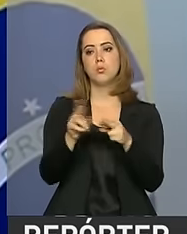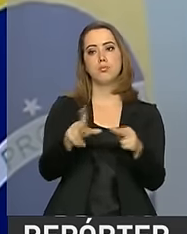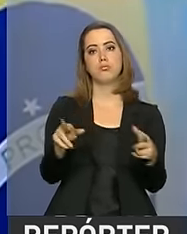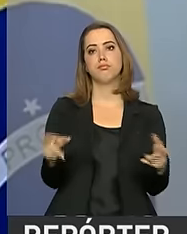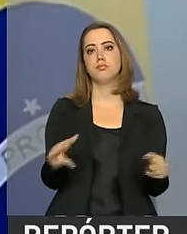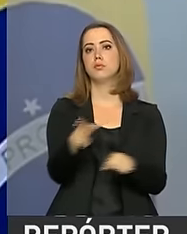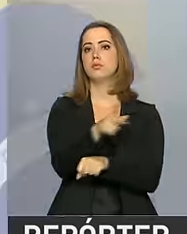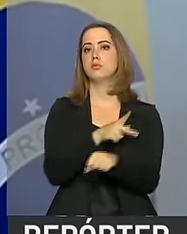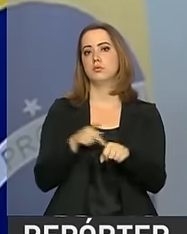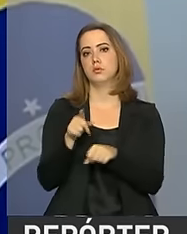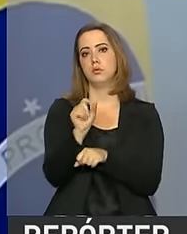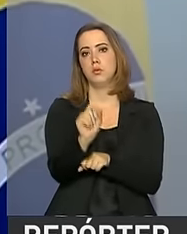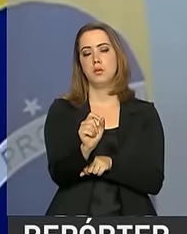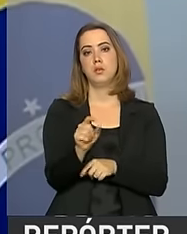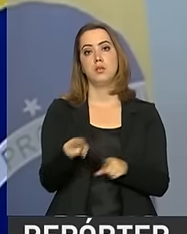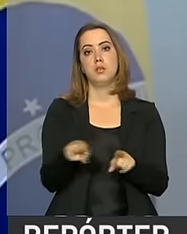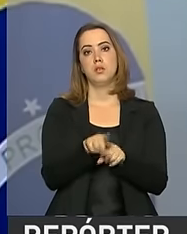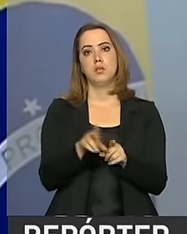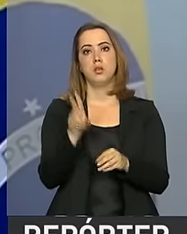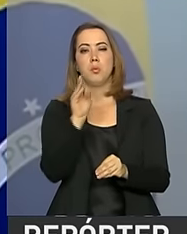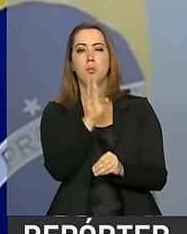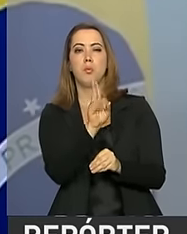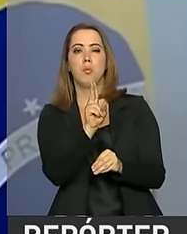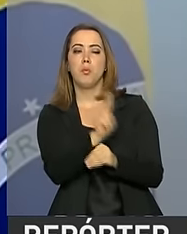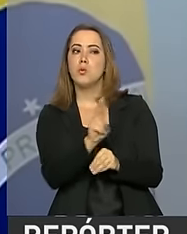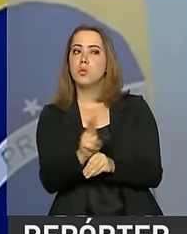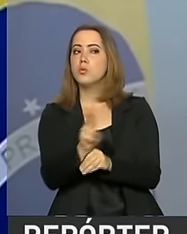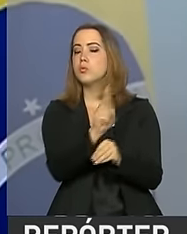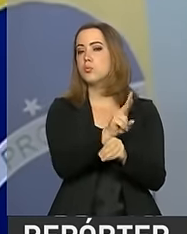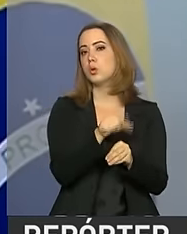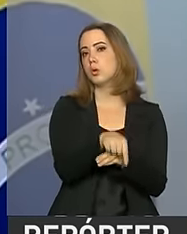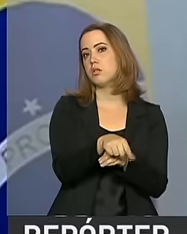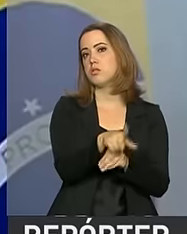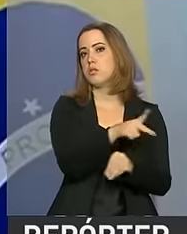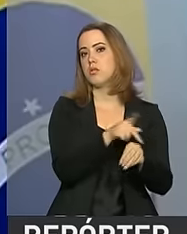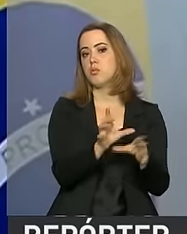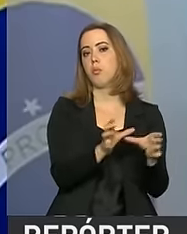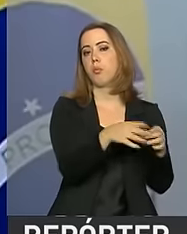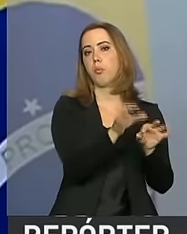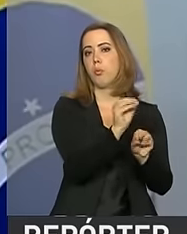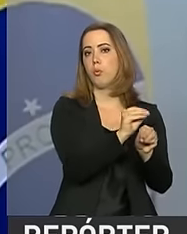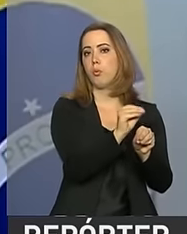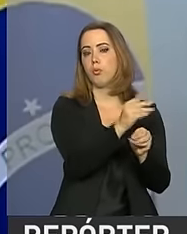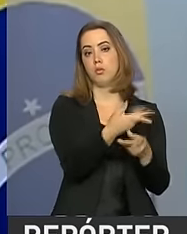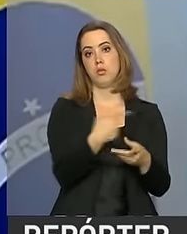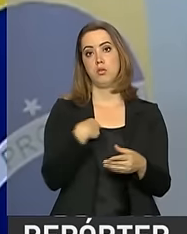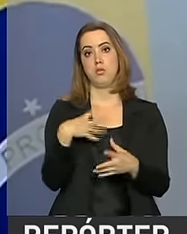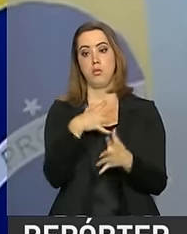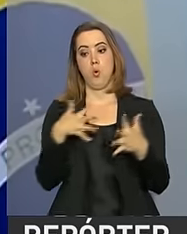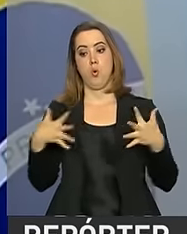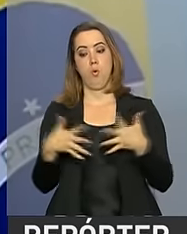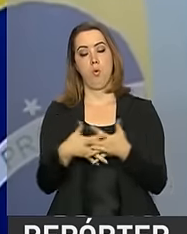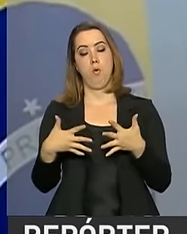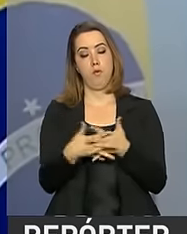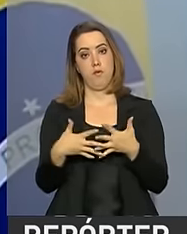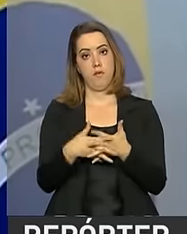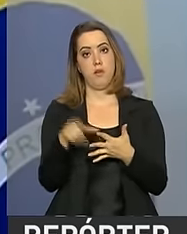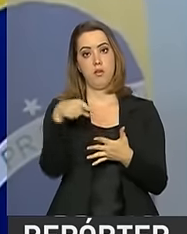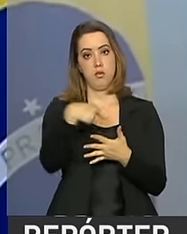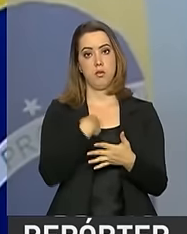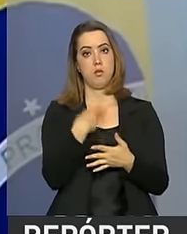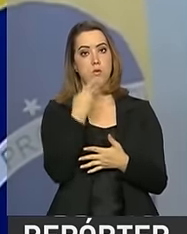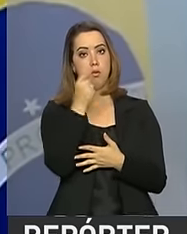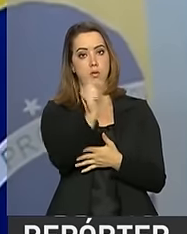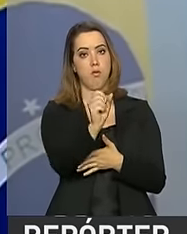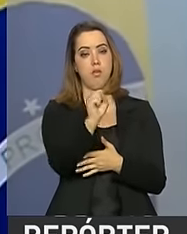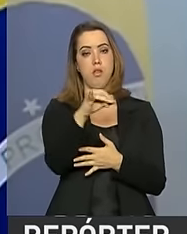também do protecionismo e também, que mais aqui? Ah, sim, a história dos conflitos. Né? Eu especialmente toquei nesse assunto do conflito